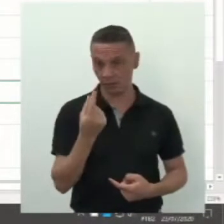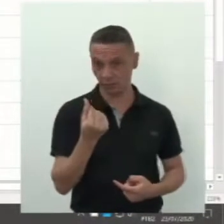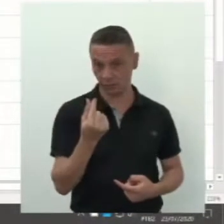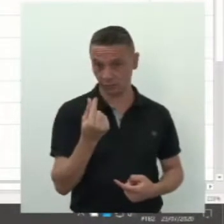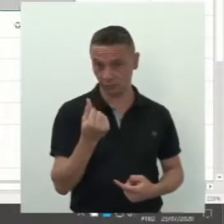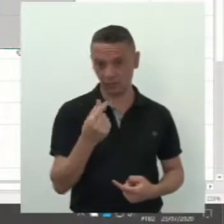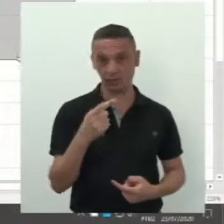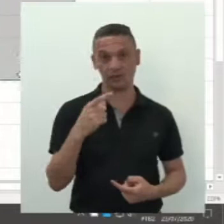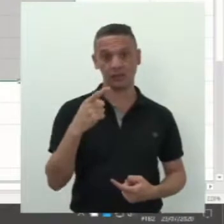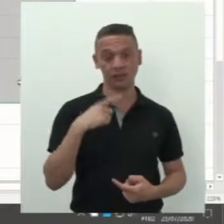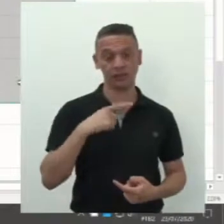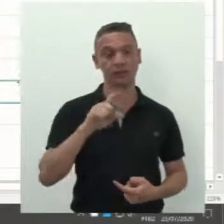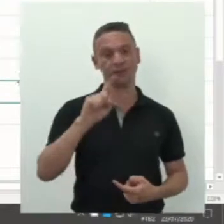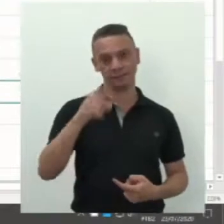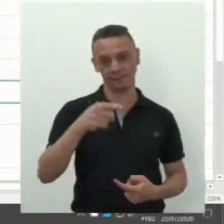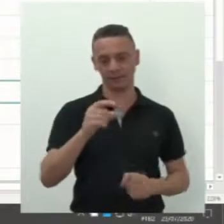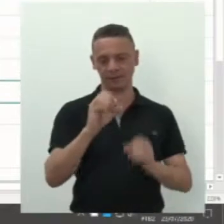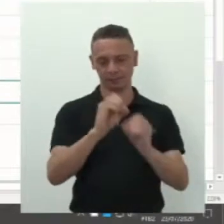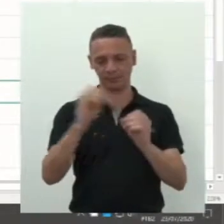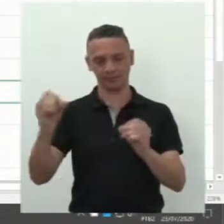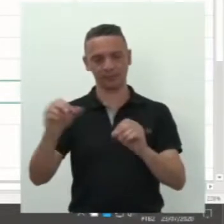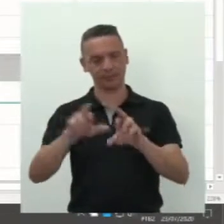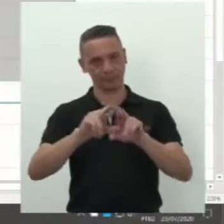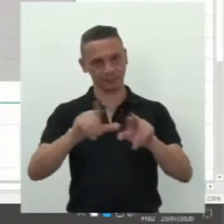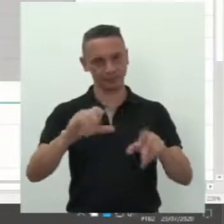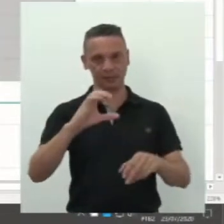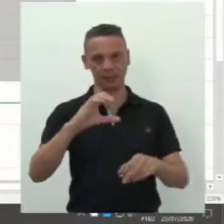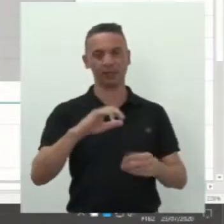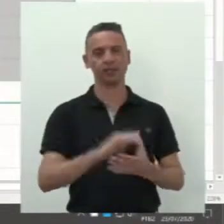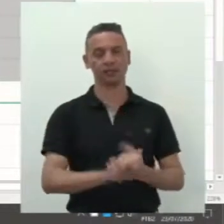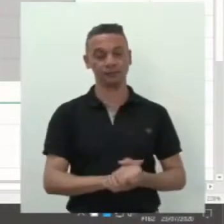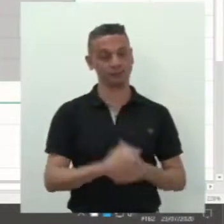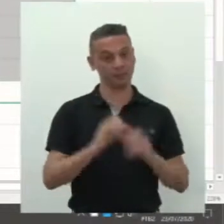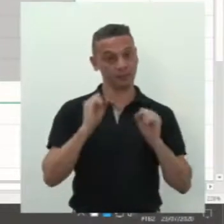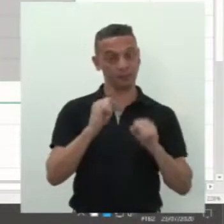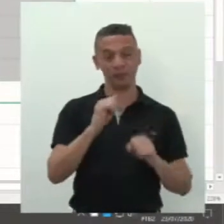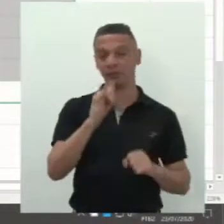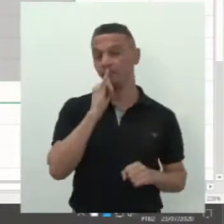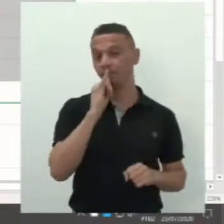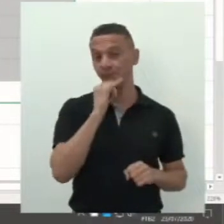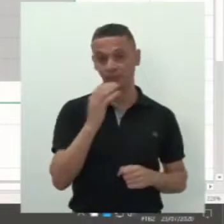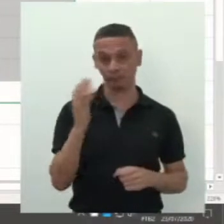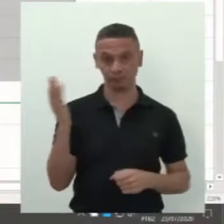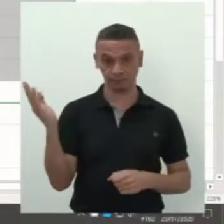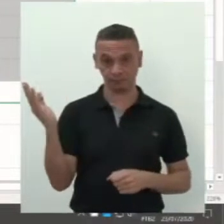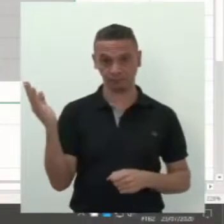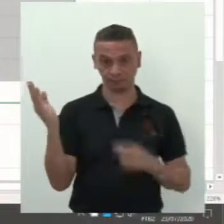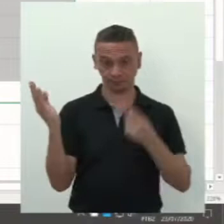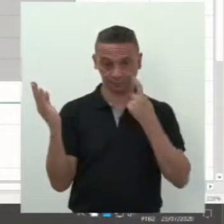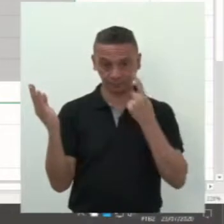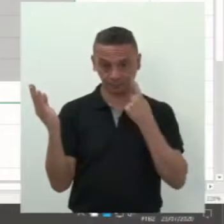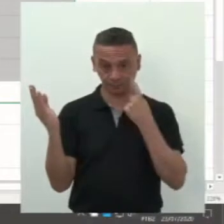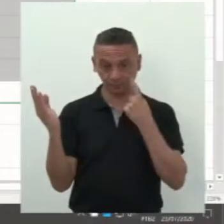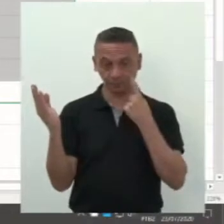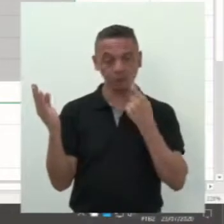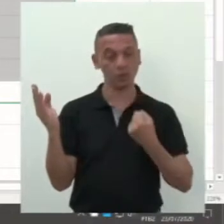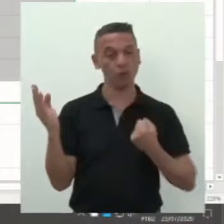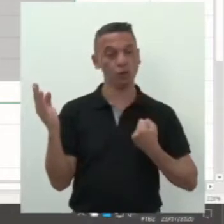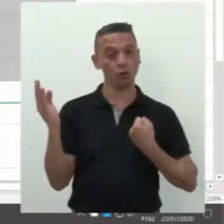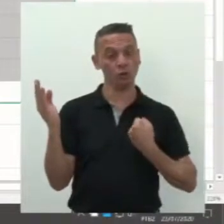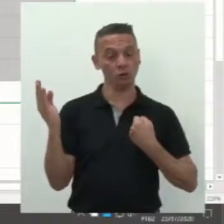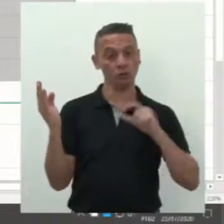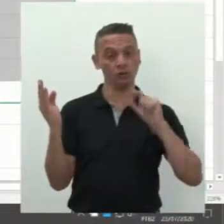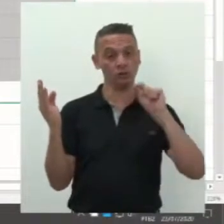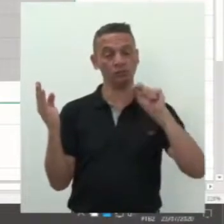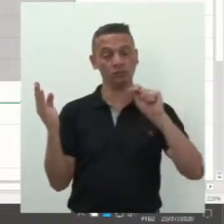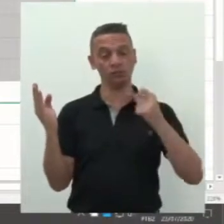ter 2 casas decimais indicando centavos, tá? Mas se você faz uma outra seleção em outra célula e fala, ó, eu quero trabalhar